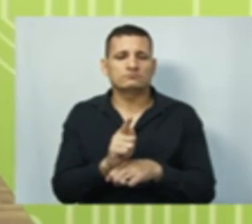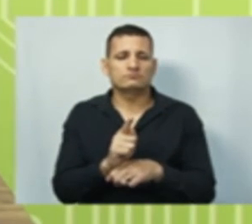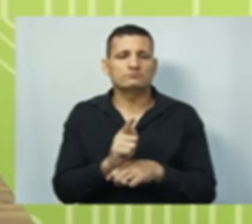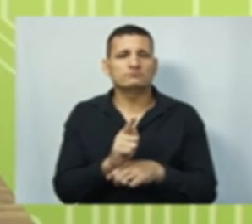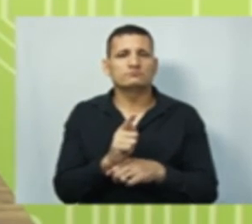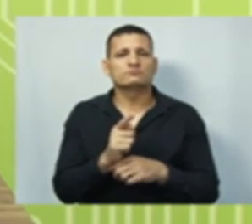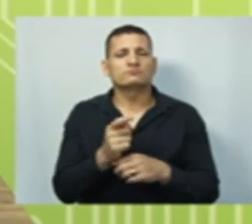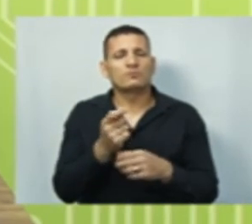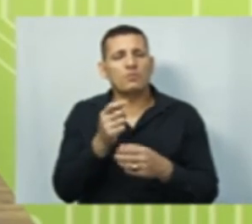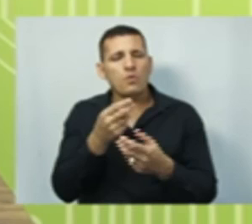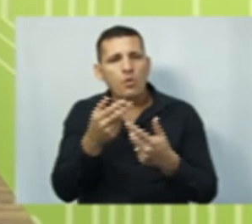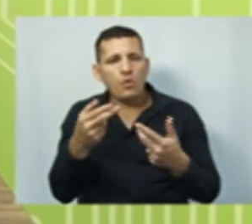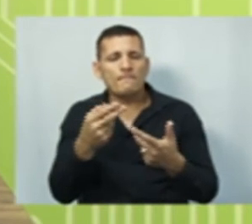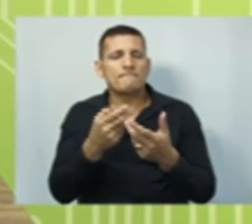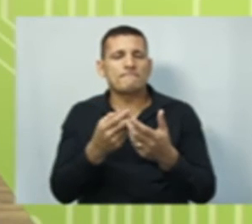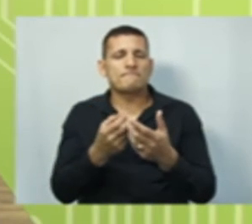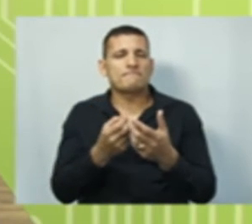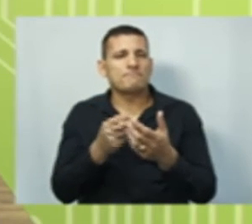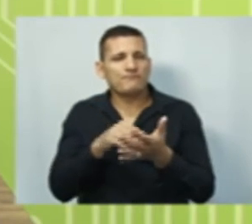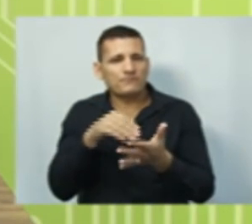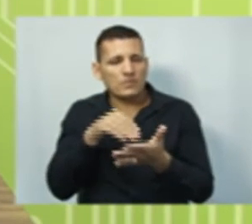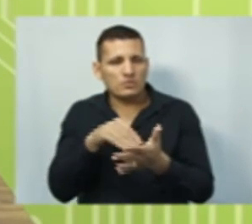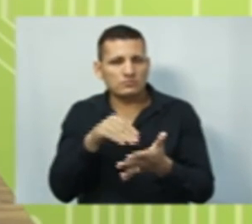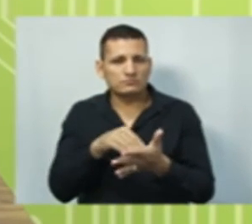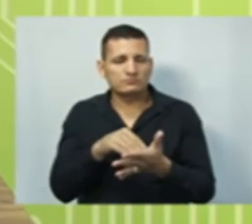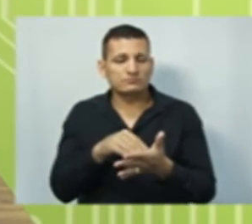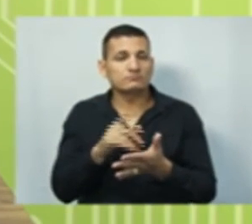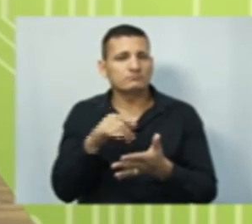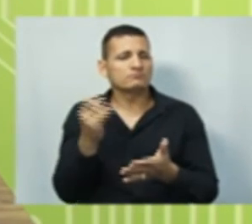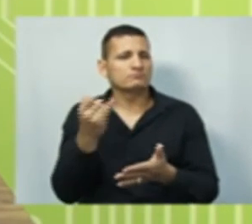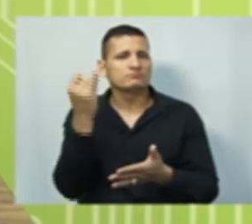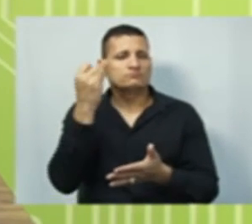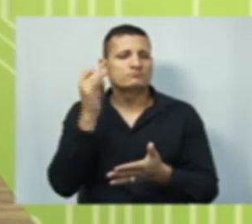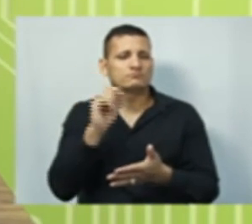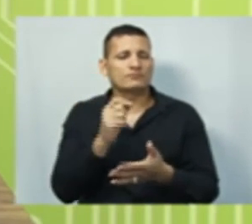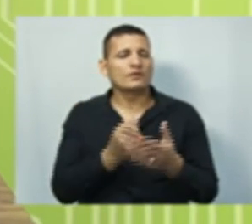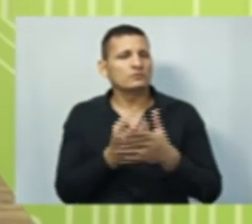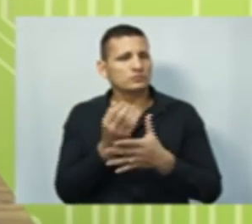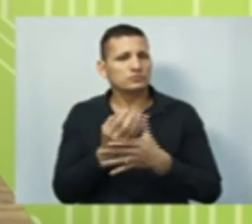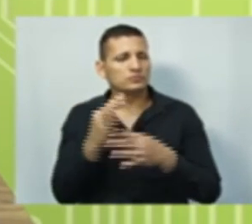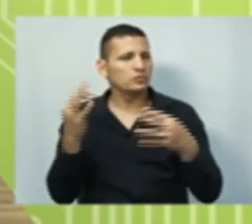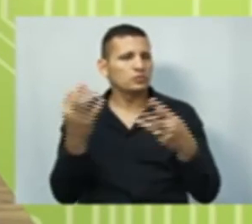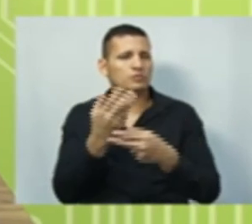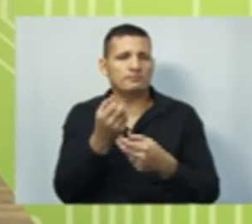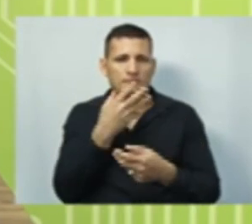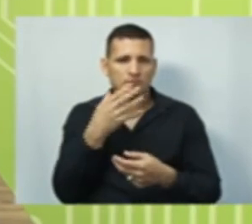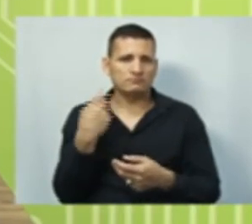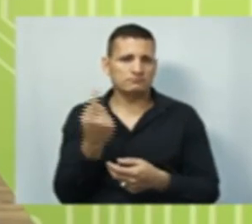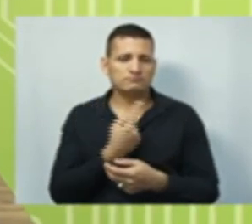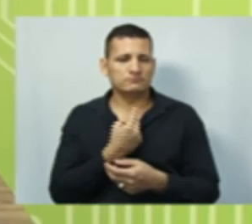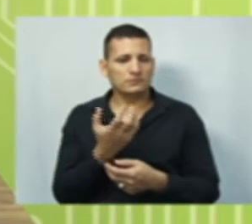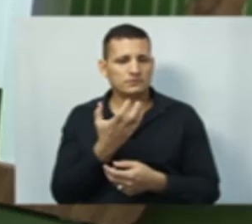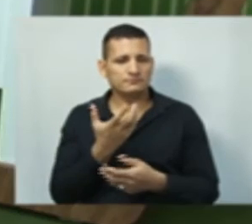tão escassos e são tão importantes para a gente produzir todos os bens que nós desejamos consumir.